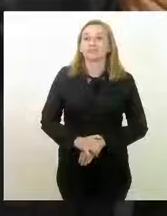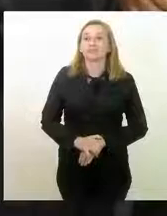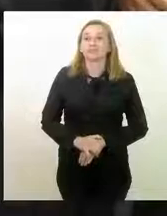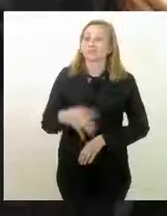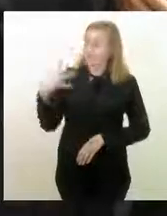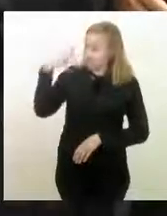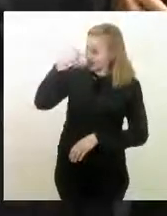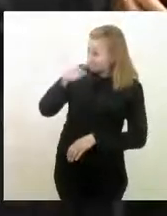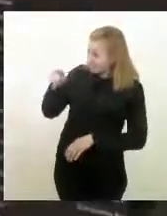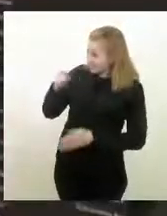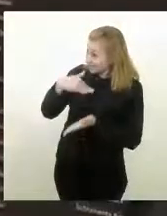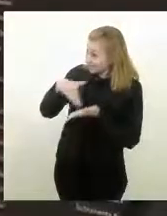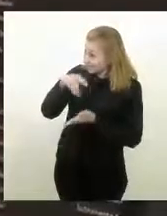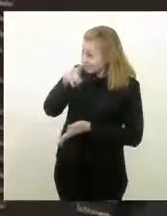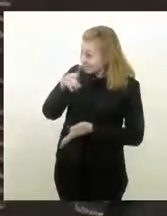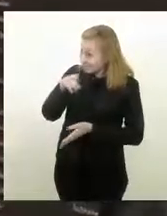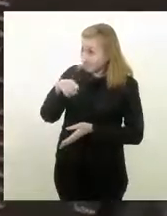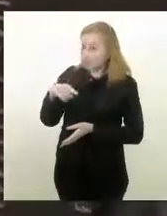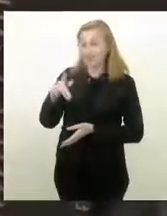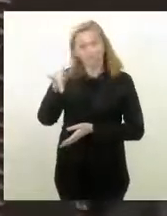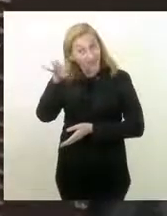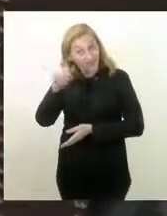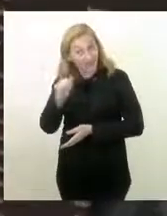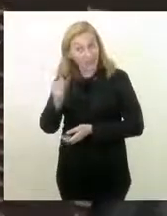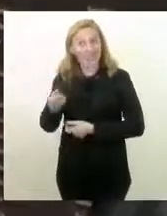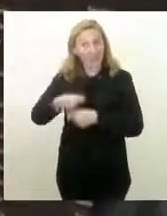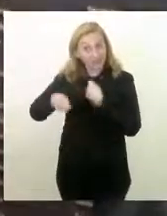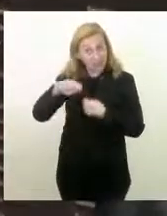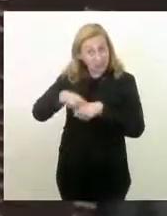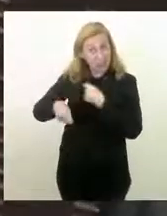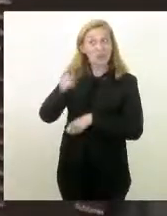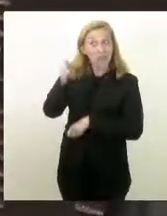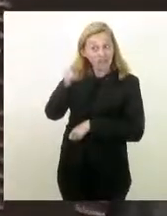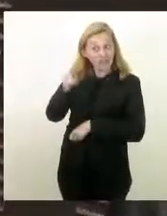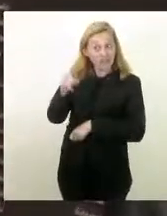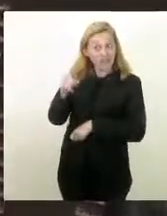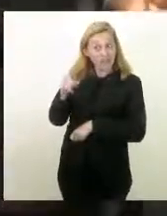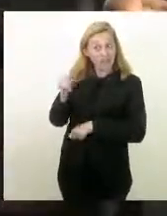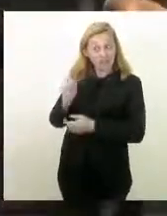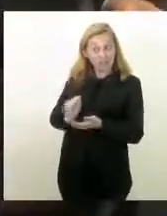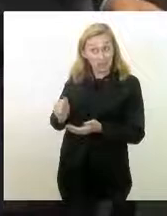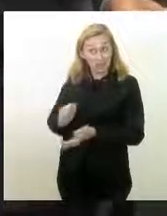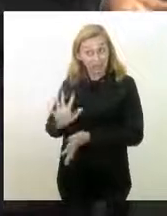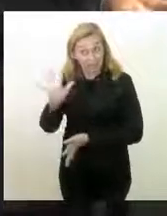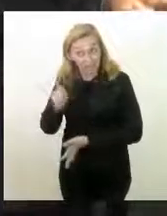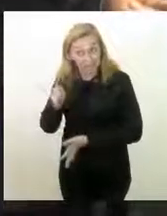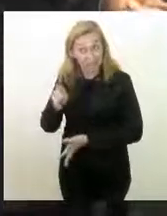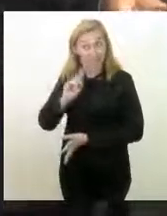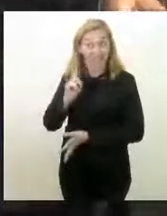Bonita placa, hein, secretário? Te economizou nessa placa, não gastamos muito não, né?